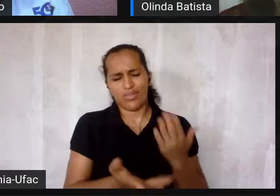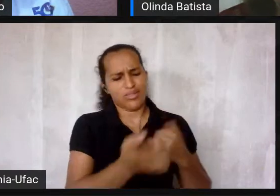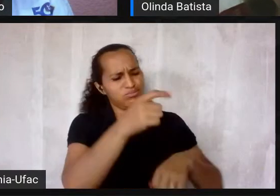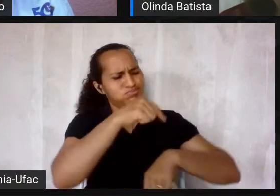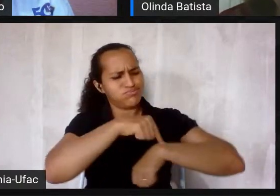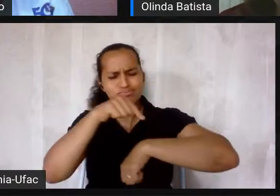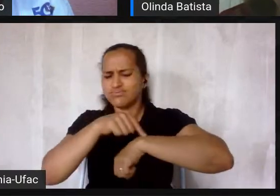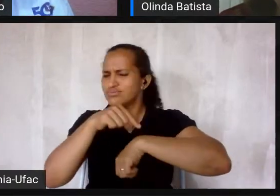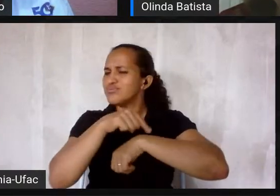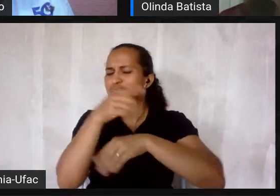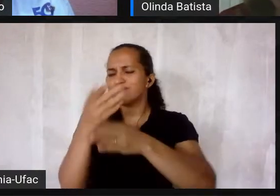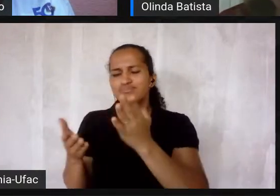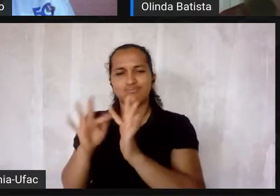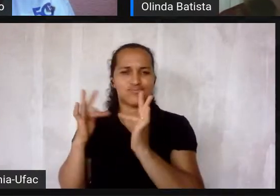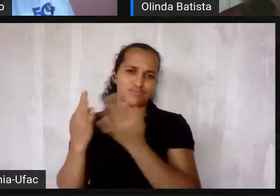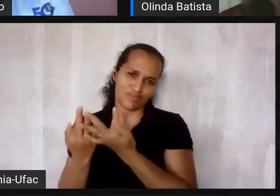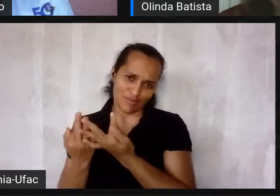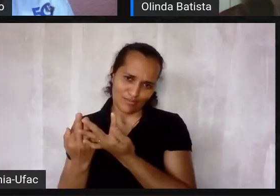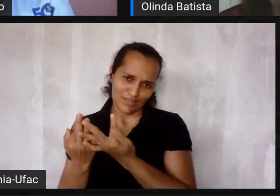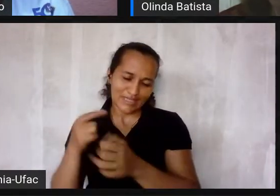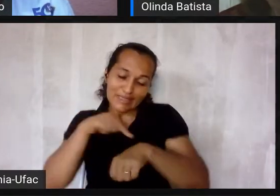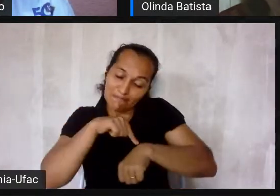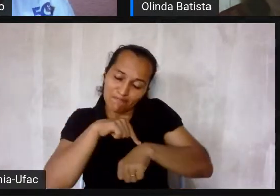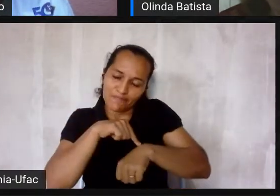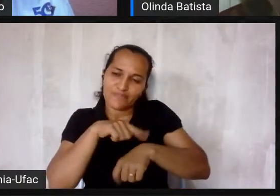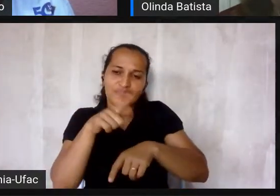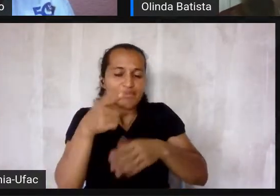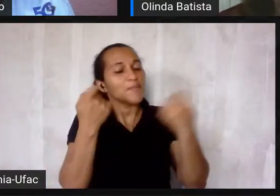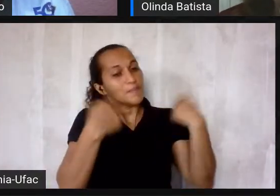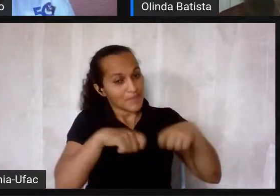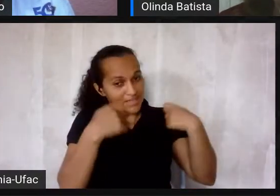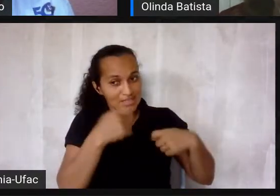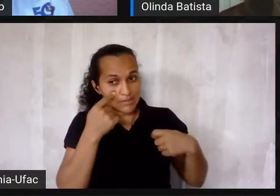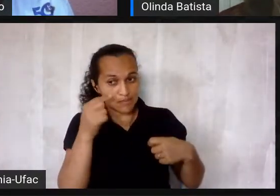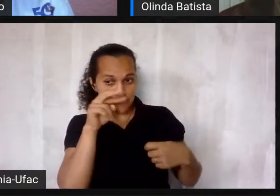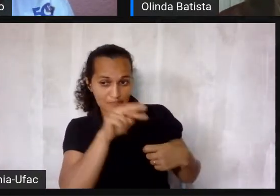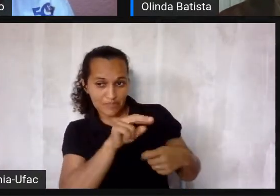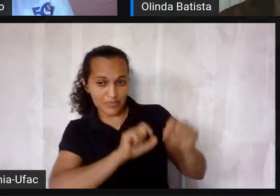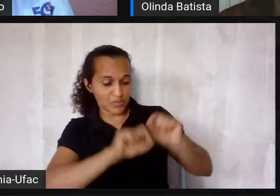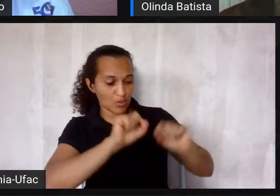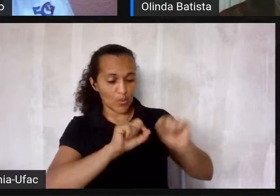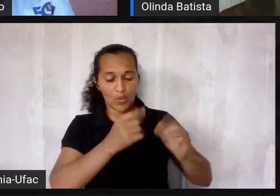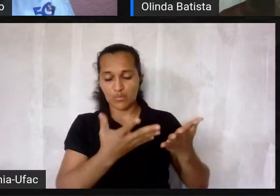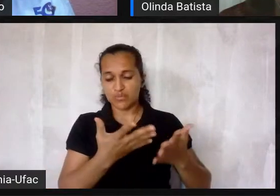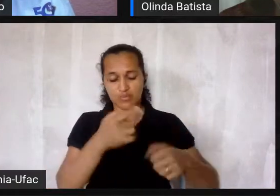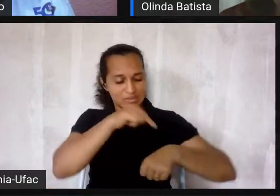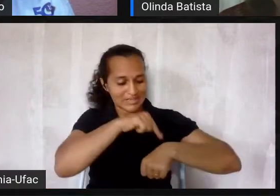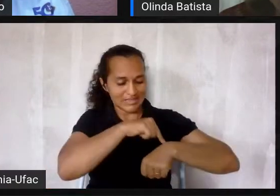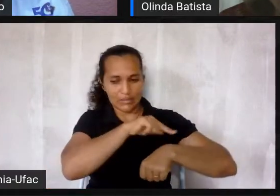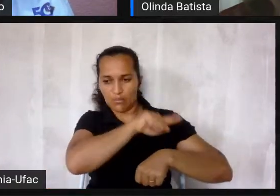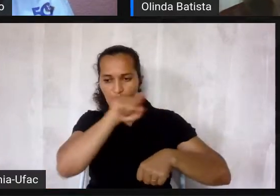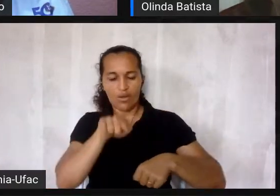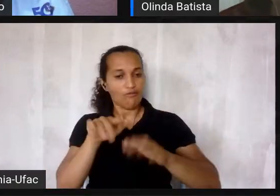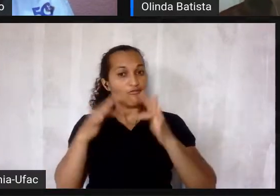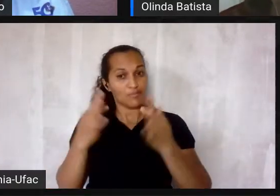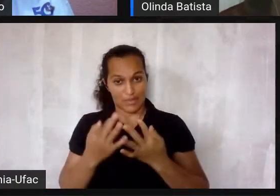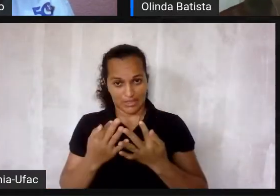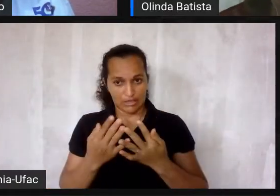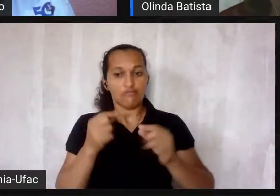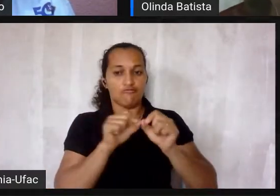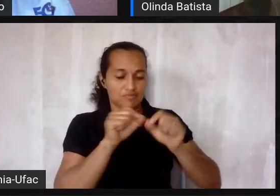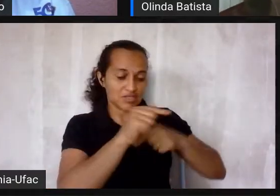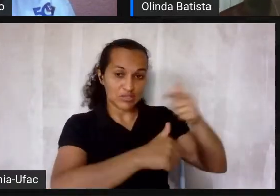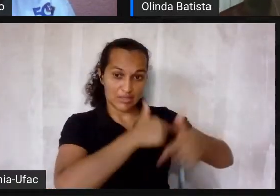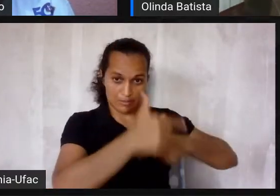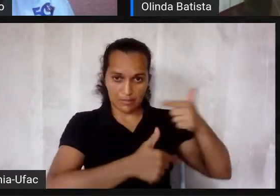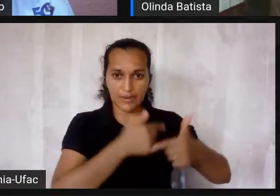né? Eu acho que a gente tem que dosar o nosso tempo e saber fazer o nosso trabalho com